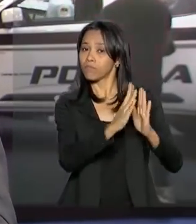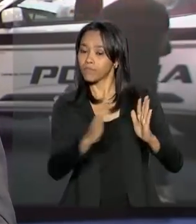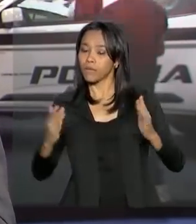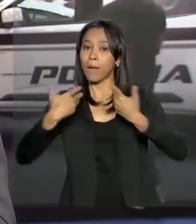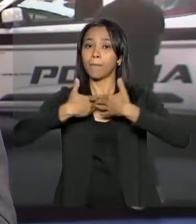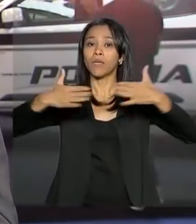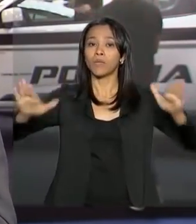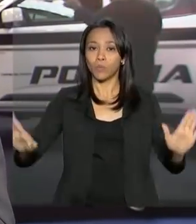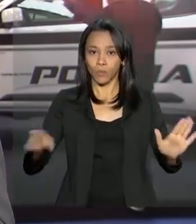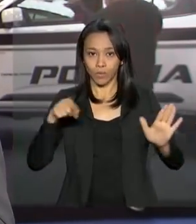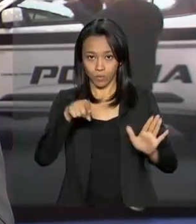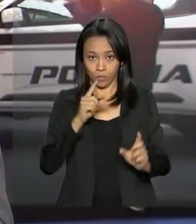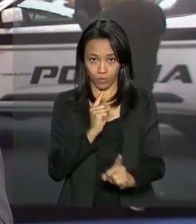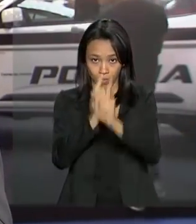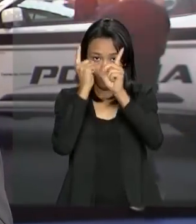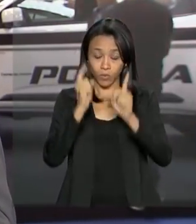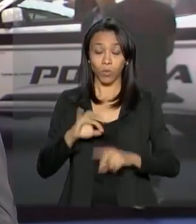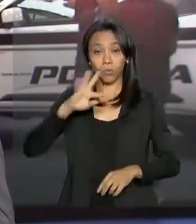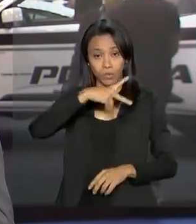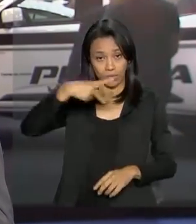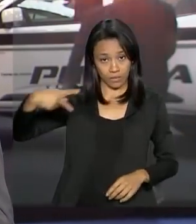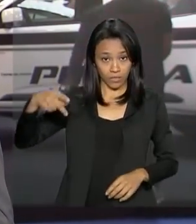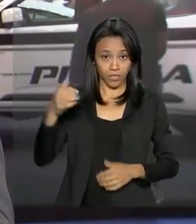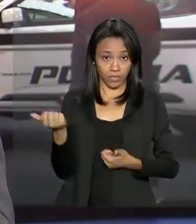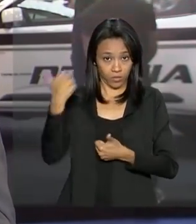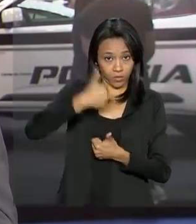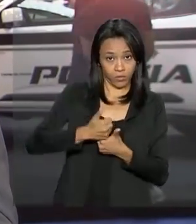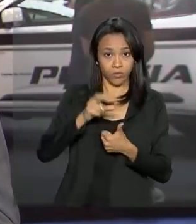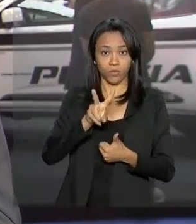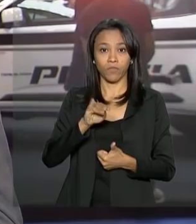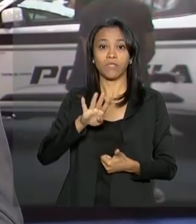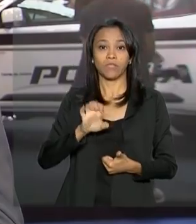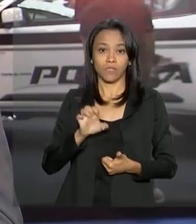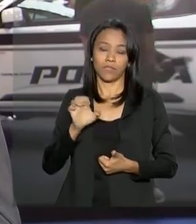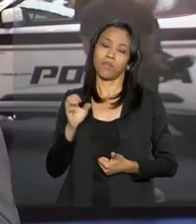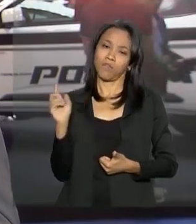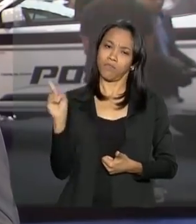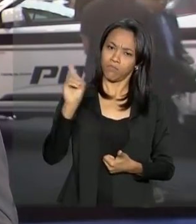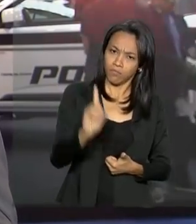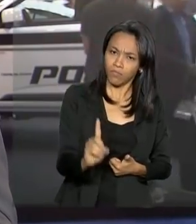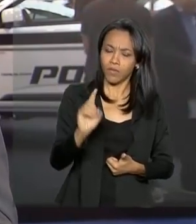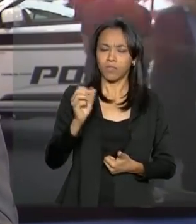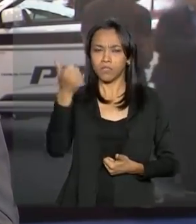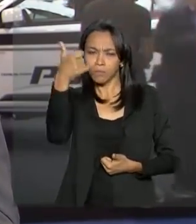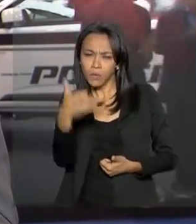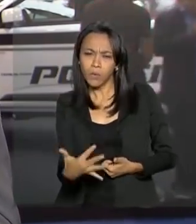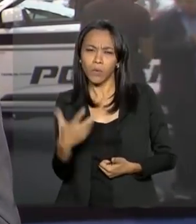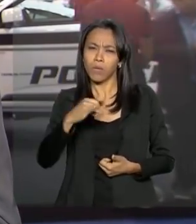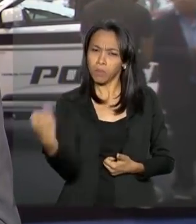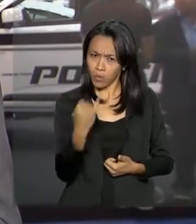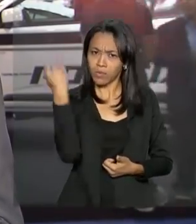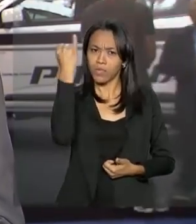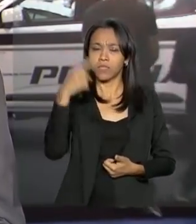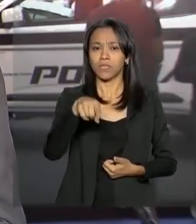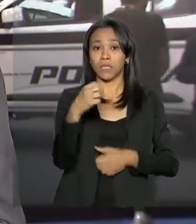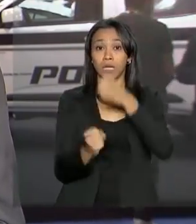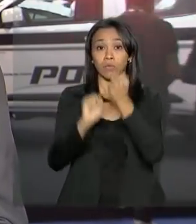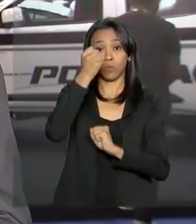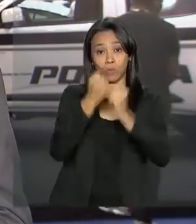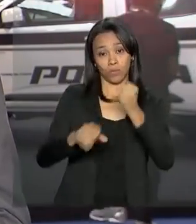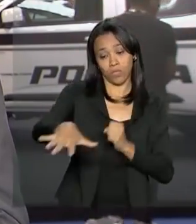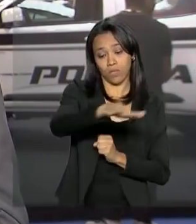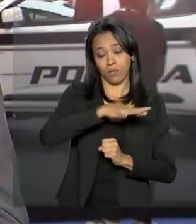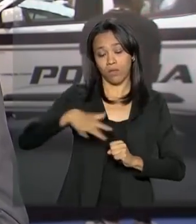evento, o presidente em exercício, Hamilton Mourão, falou da importância da indústria da defesa para a economia. Para se ter uma ideia, aqui no